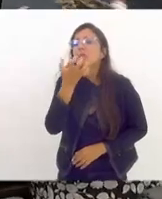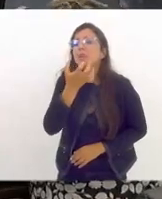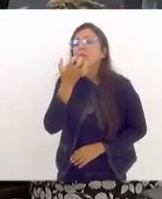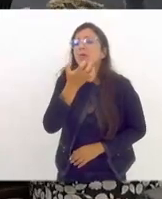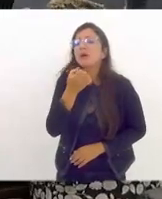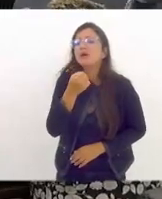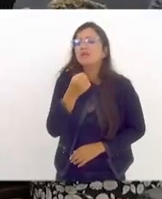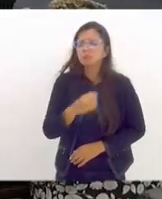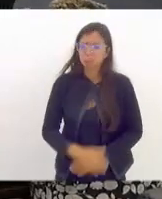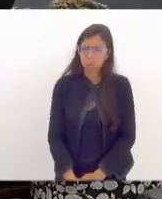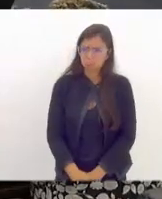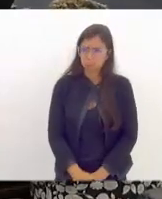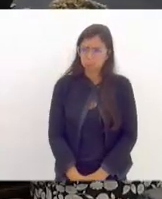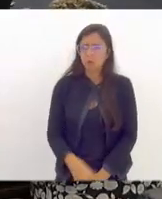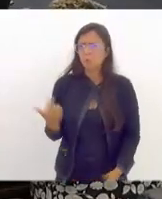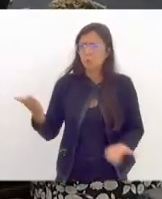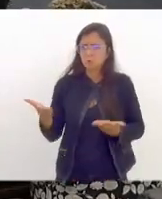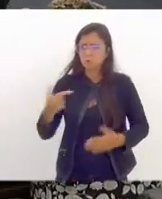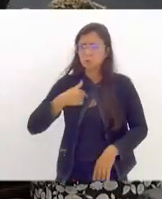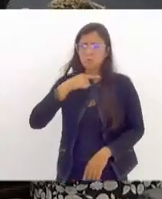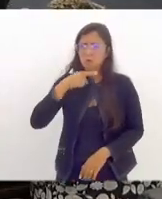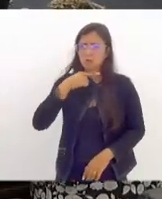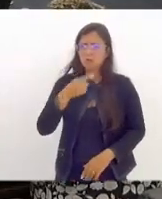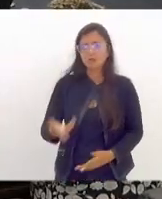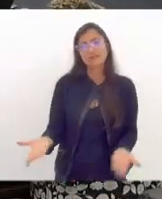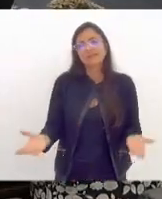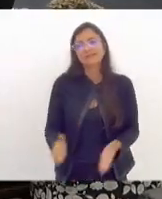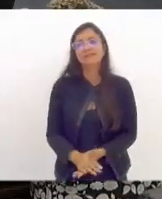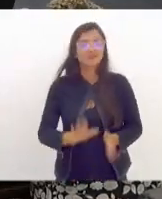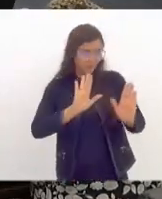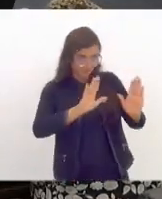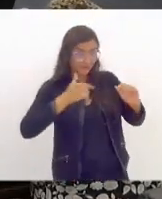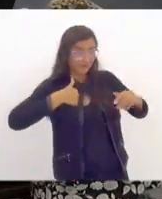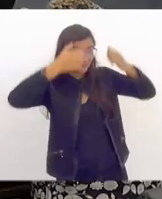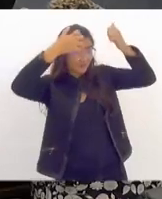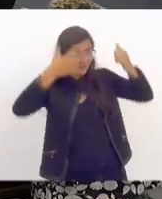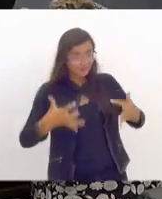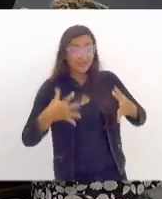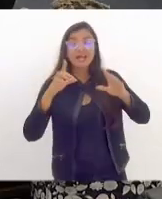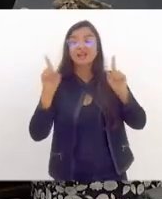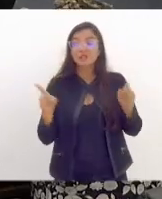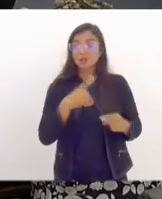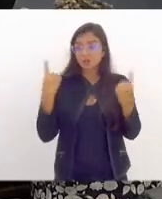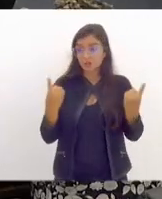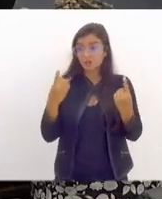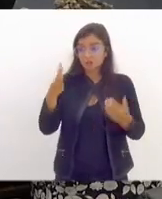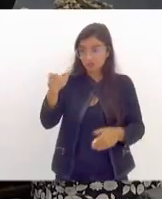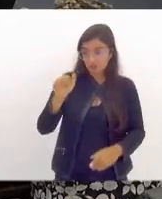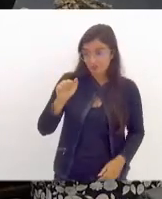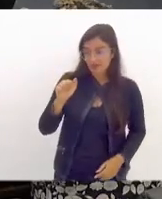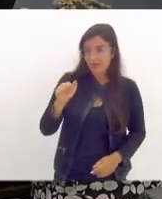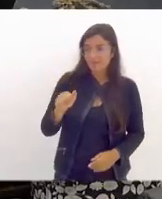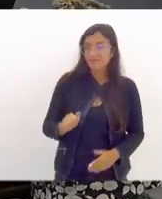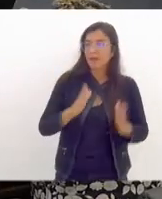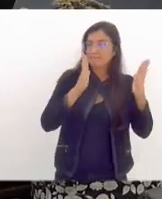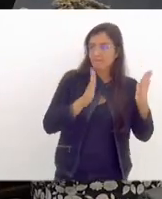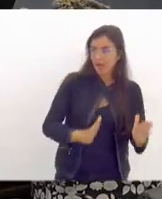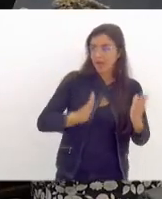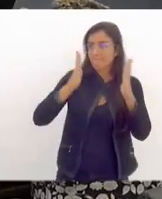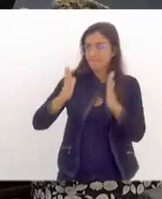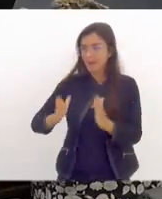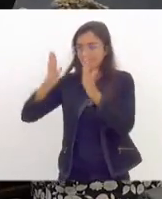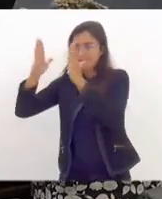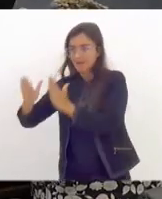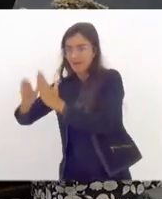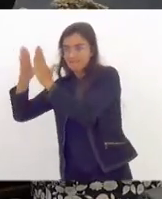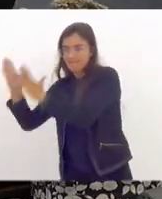hoje já entendi que não vou cantar hoje vamos chamar aqui vocês em quatro blocos e isso a gente